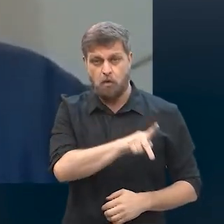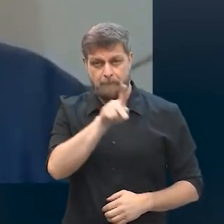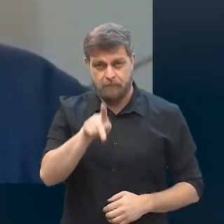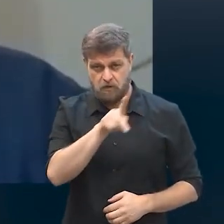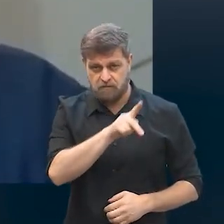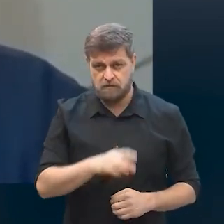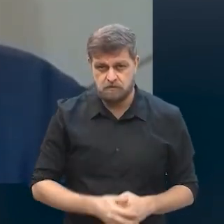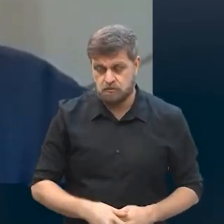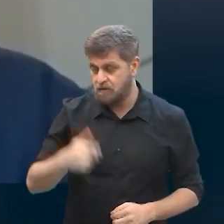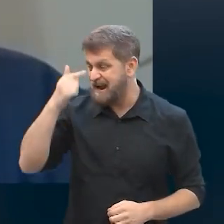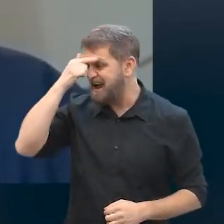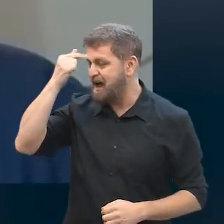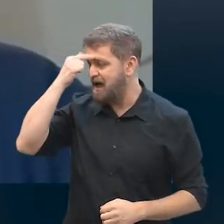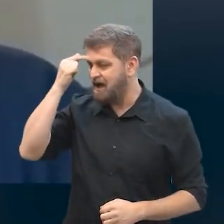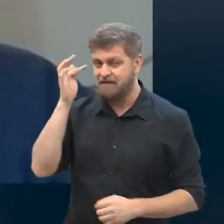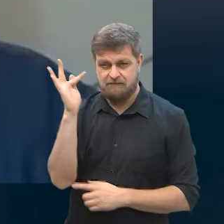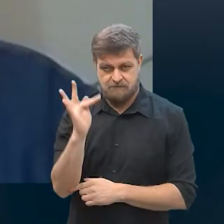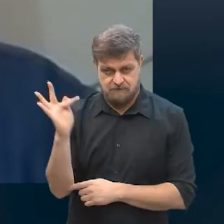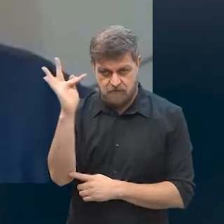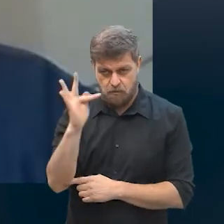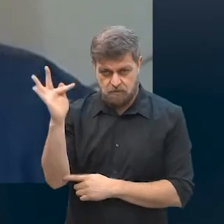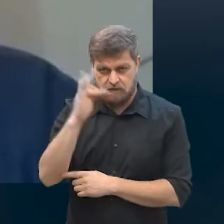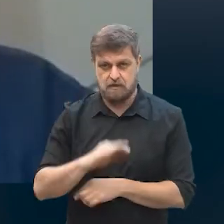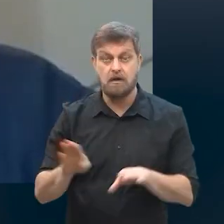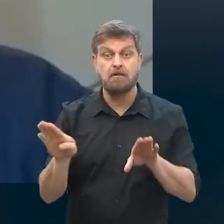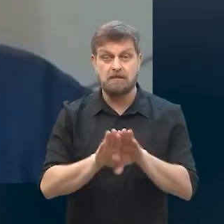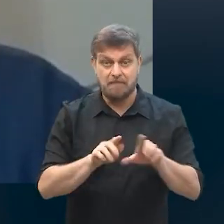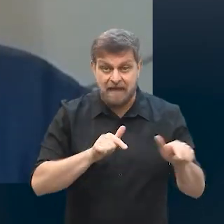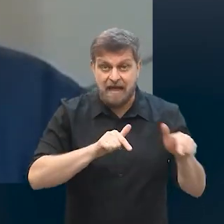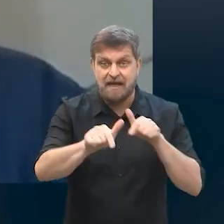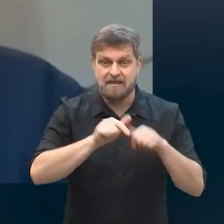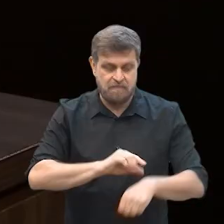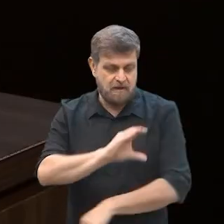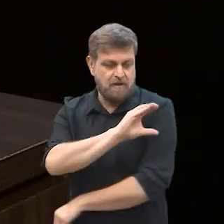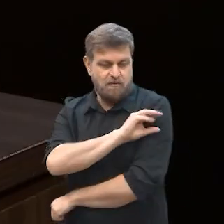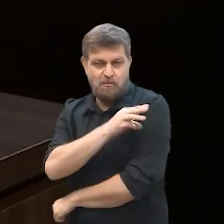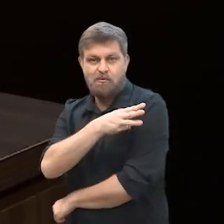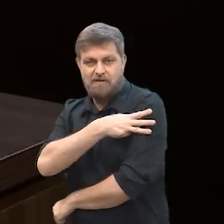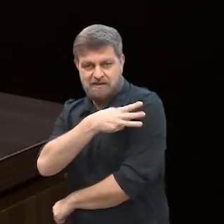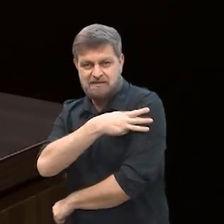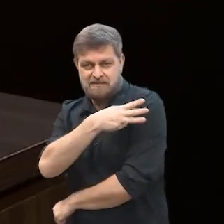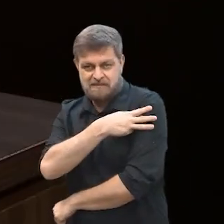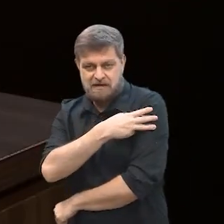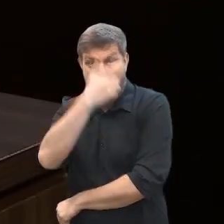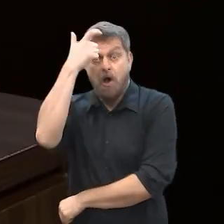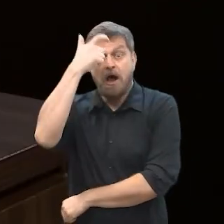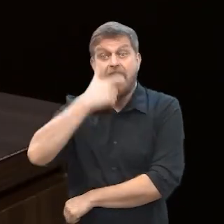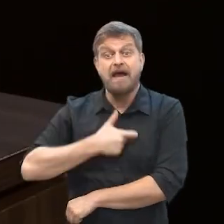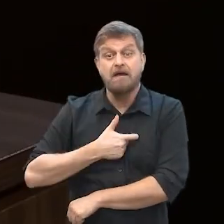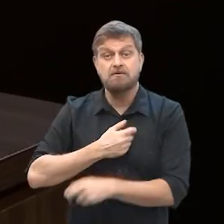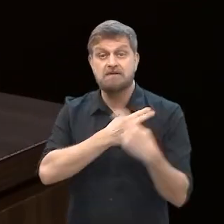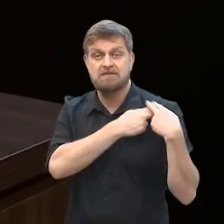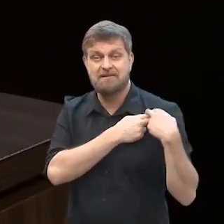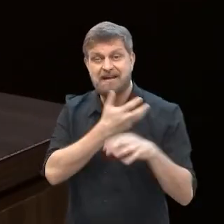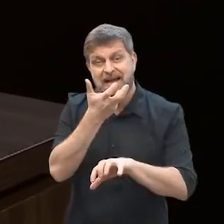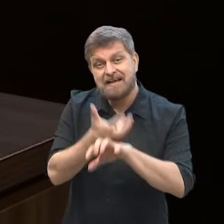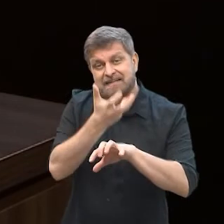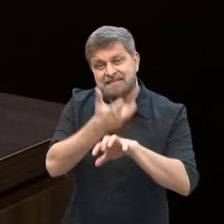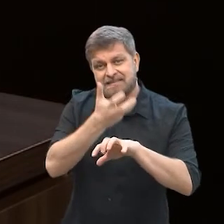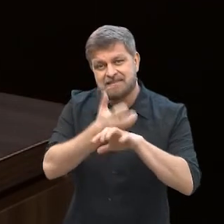professor do ensino superior, eu também trabalho no ensino médio e, por um acaso, eu trabalho com aulas